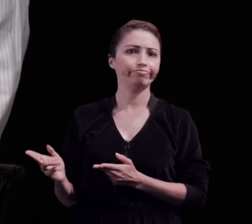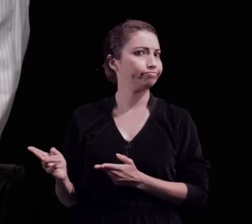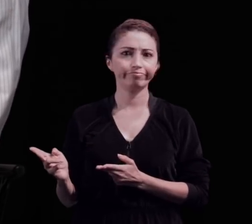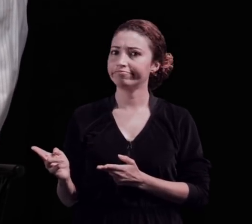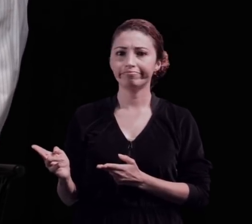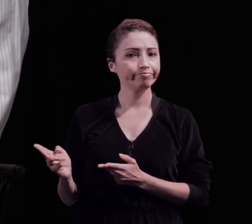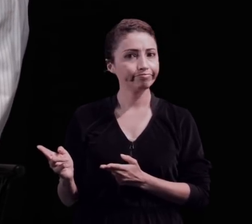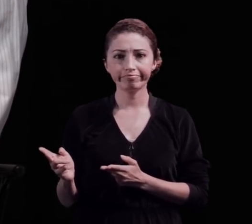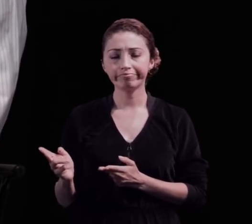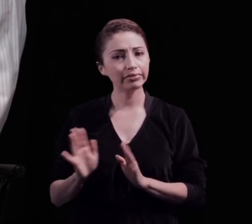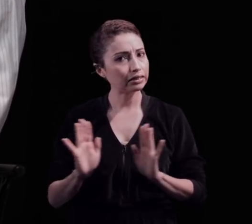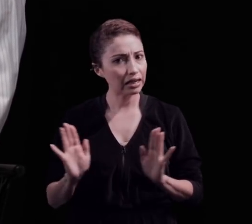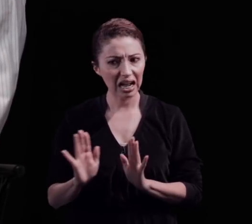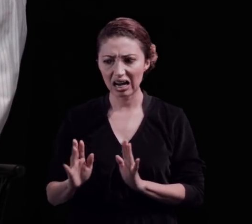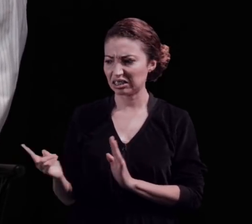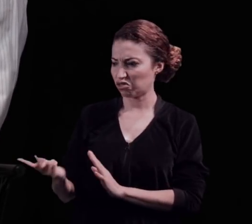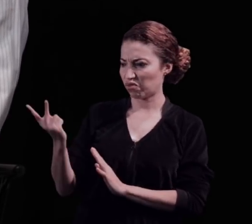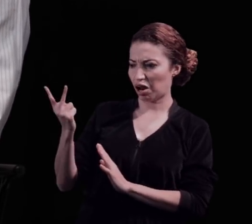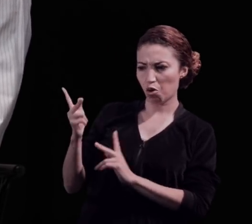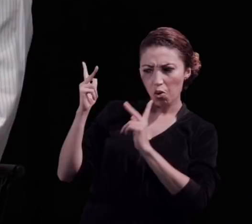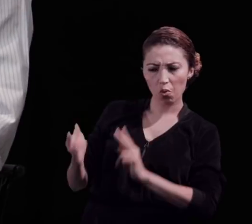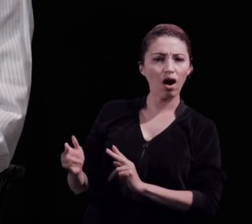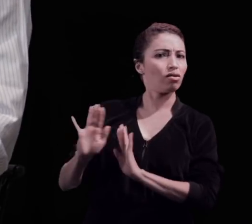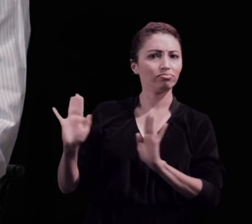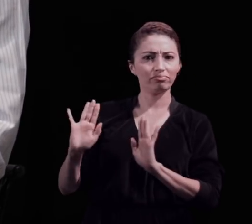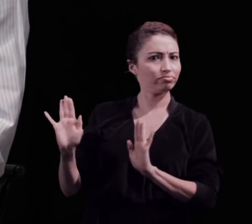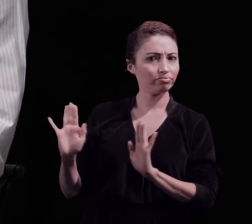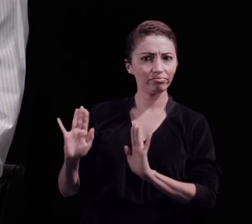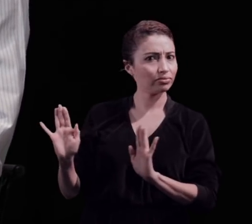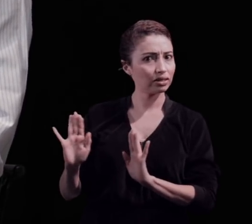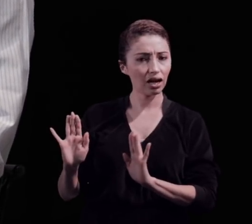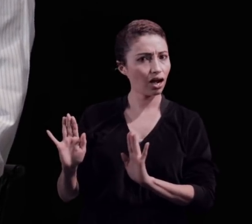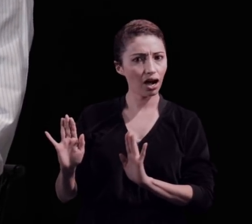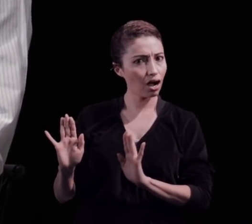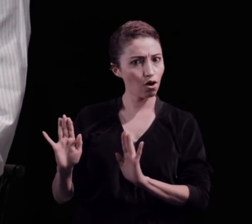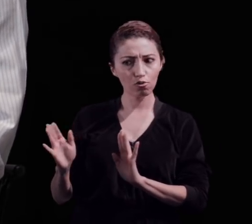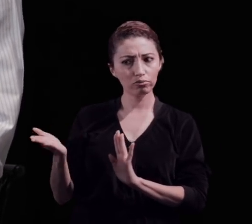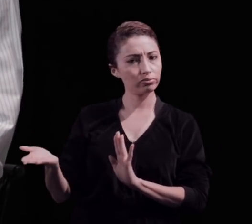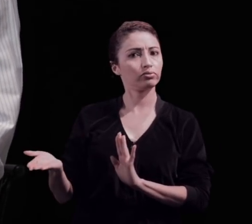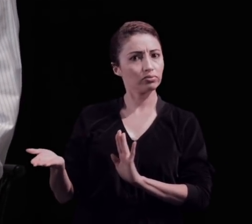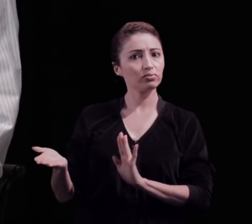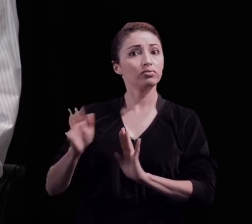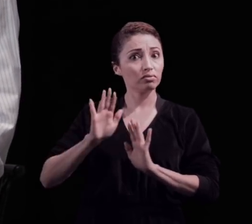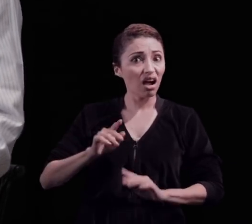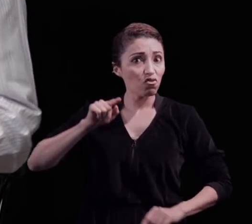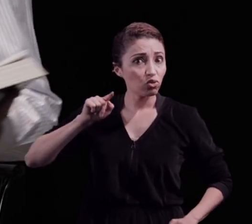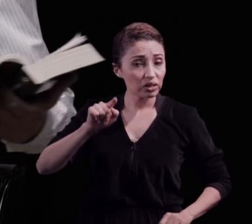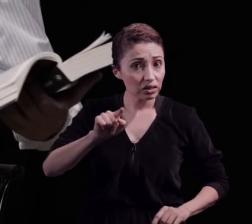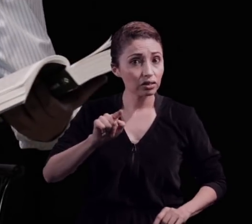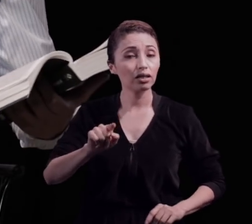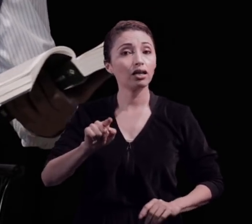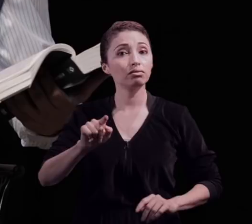sistema. Não use esses valores. Não viva atrelado a esse sistema,